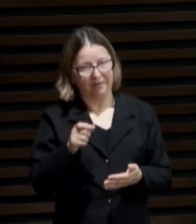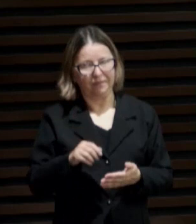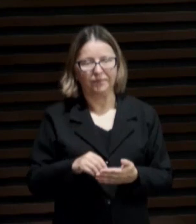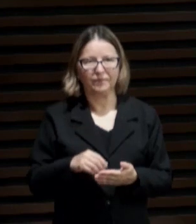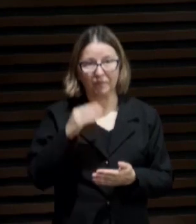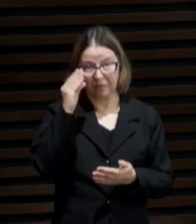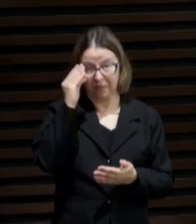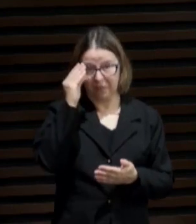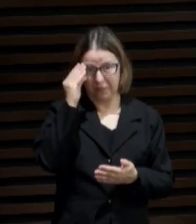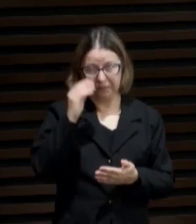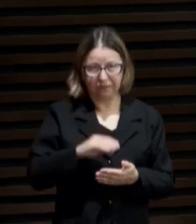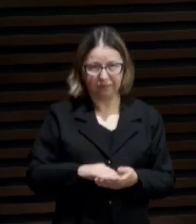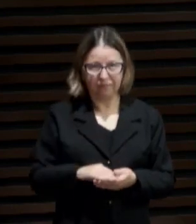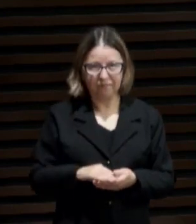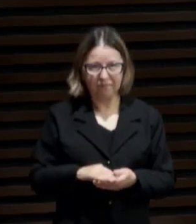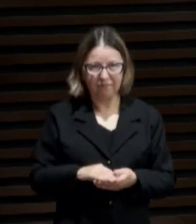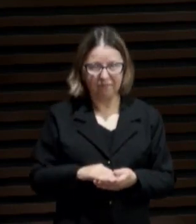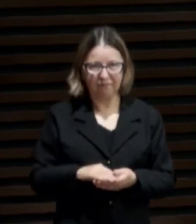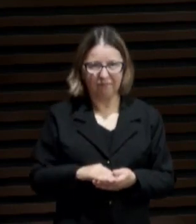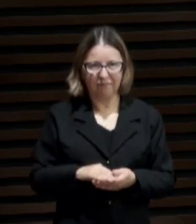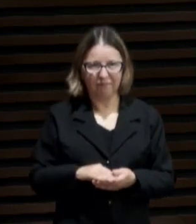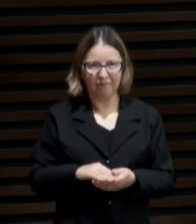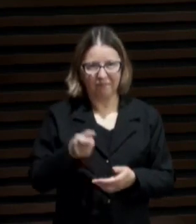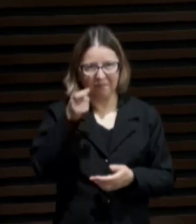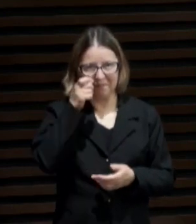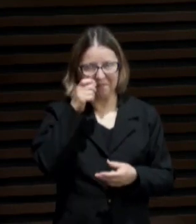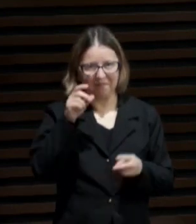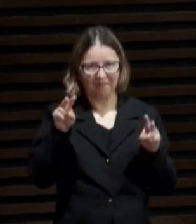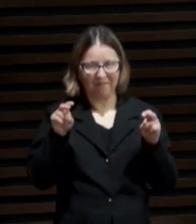veneno. Olha que frase.